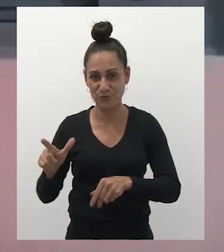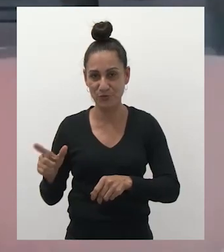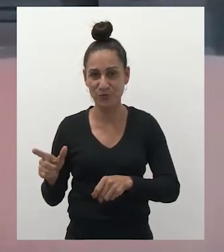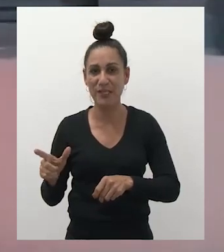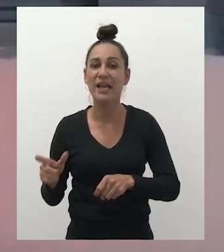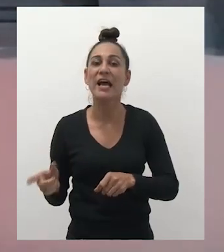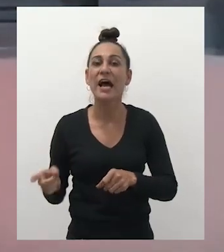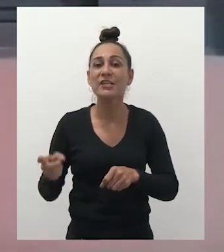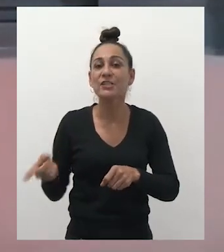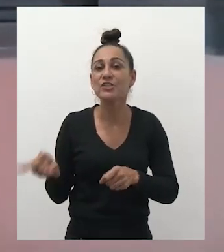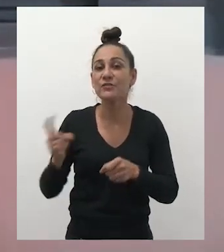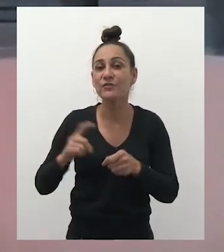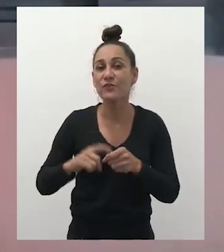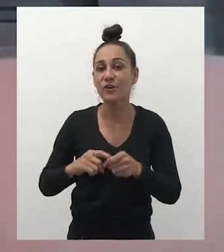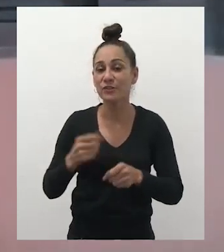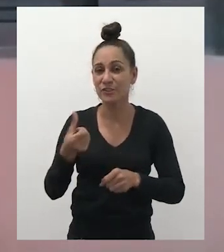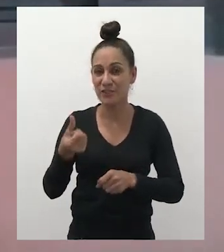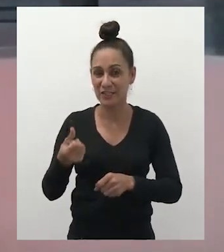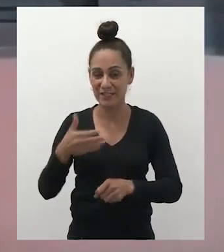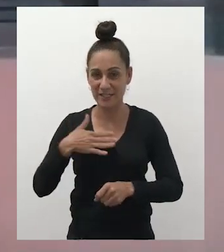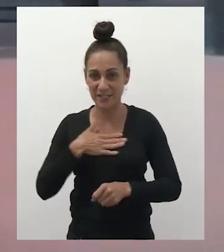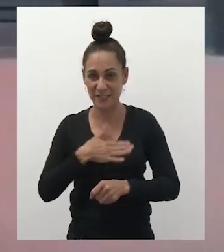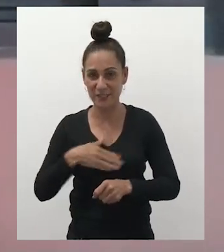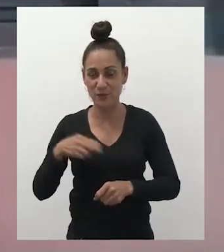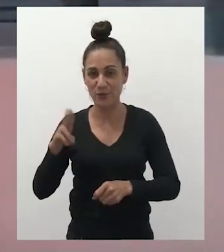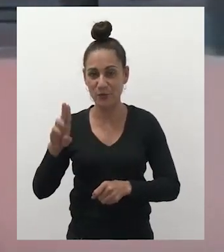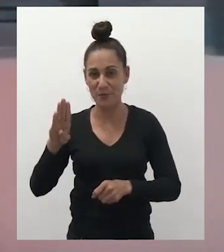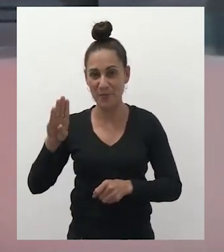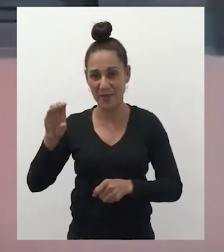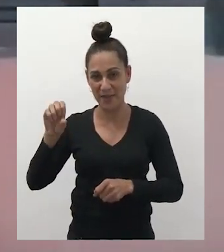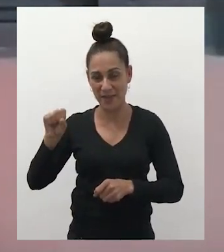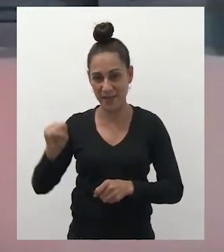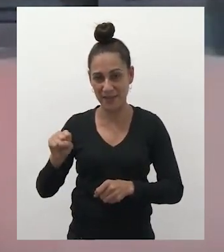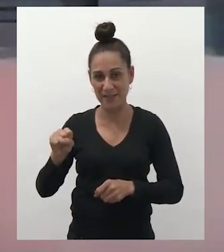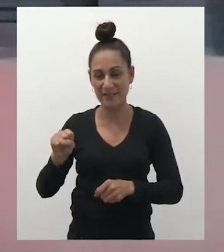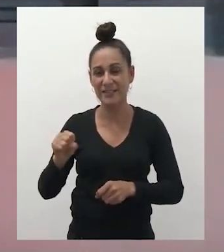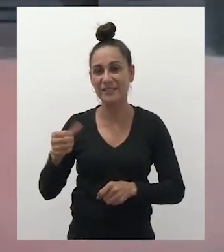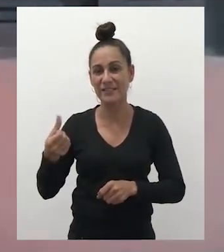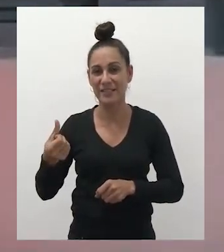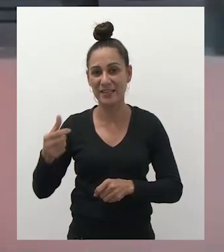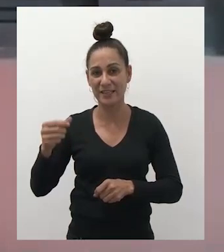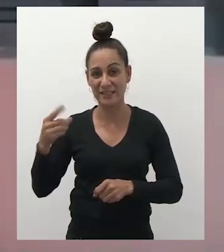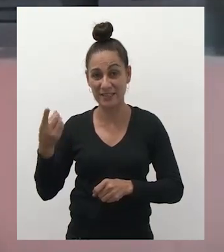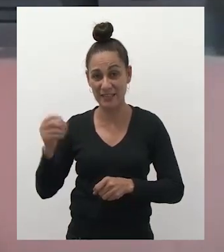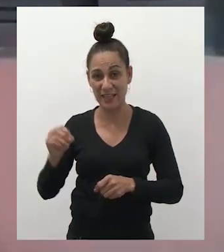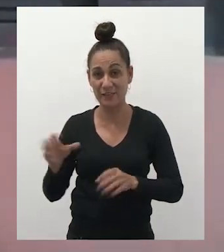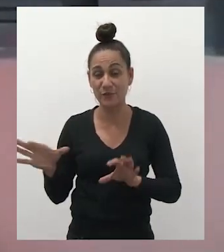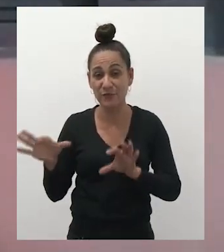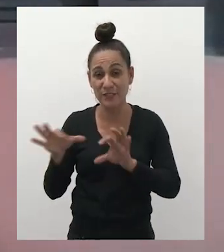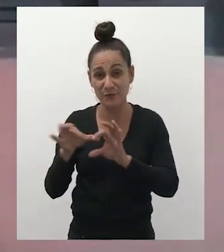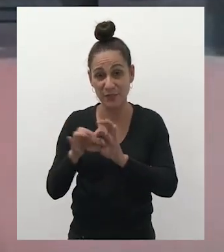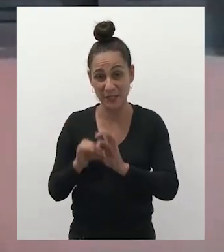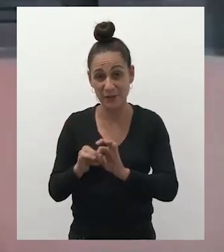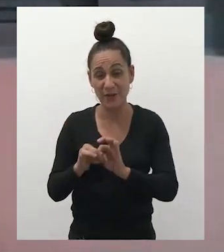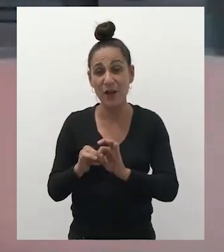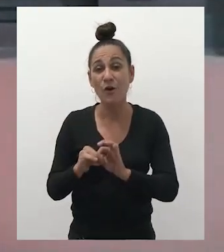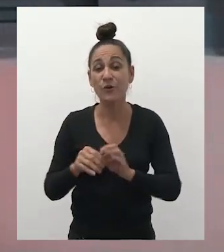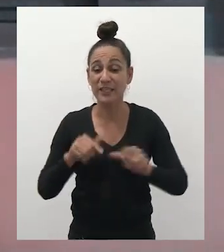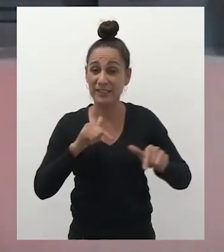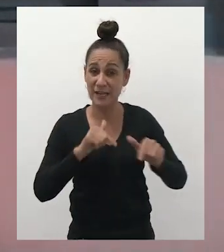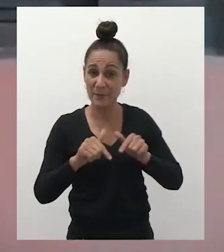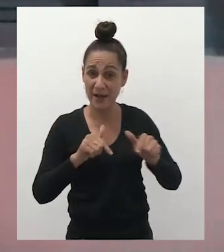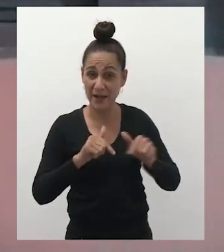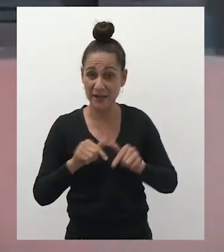dia 6 de agosto, com o ODS 3 e 10. Vamos fazer uma junção entre o que trabalha